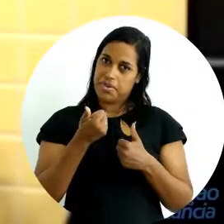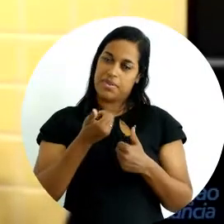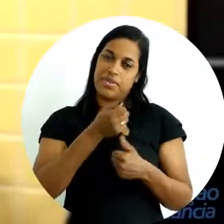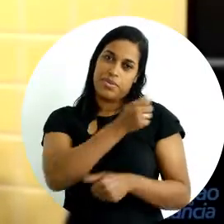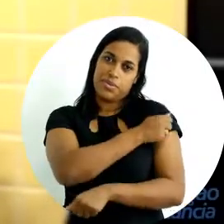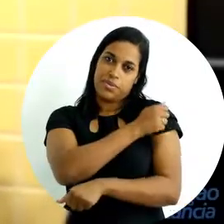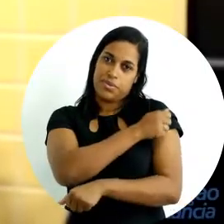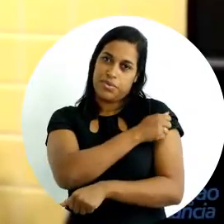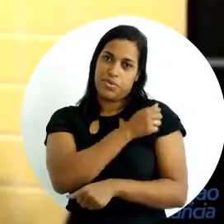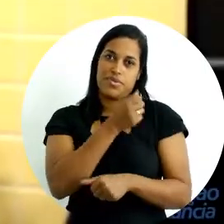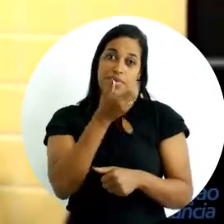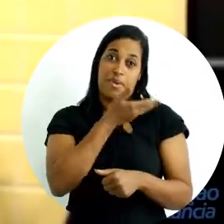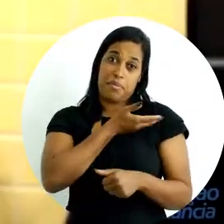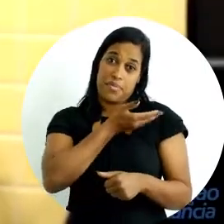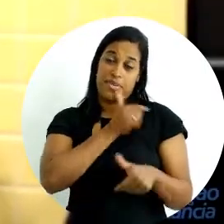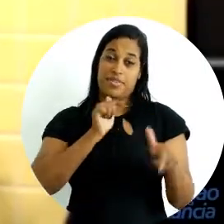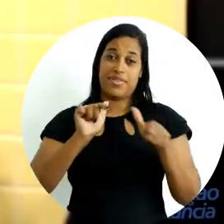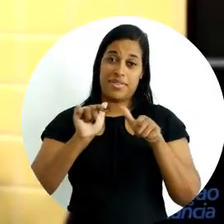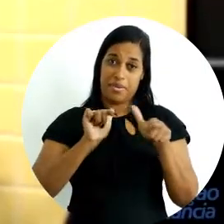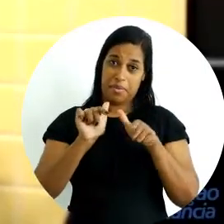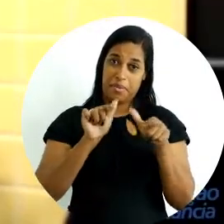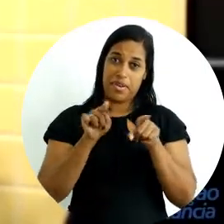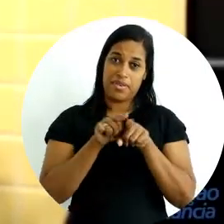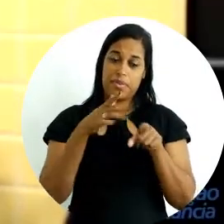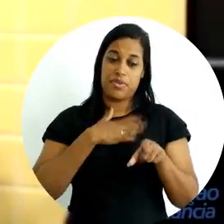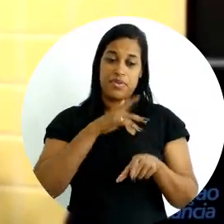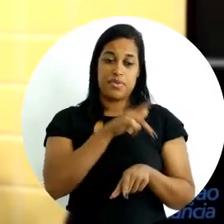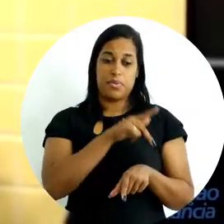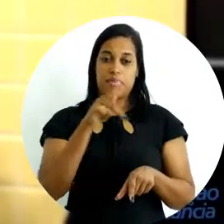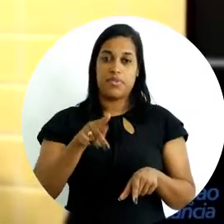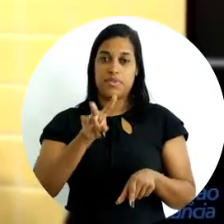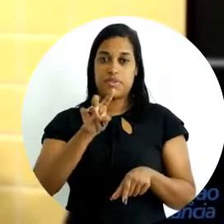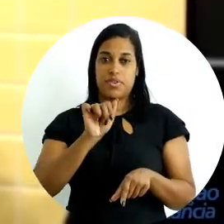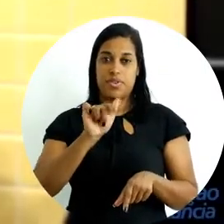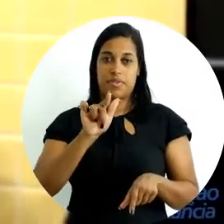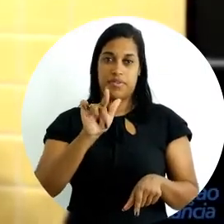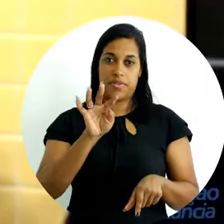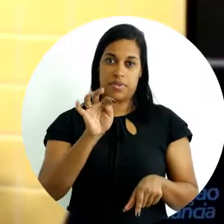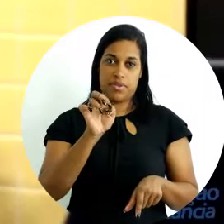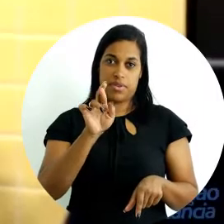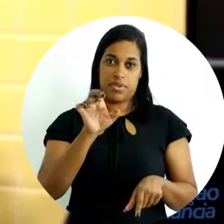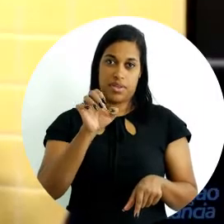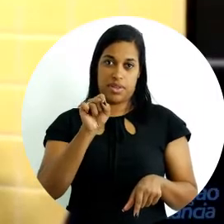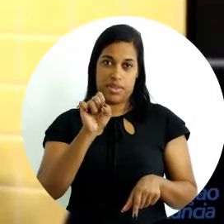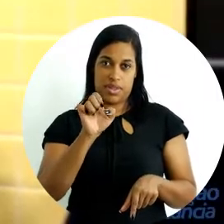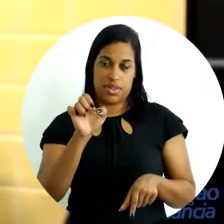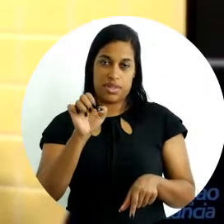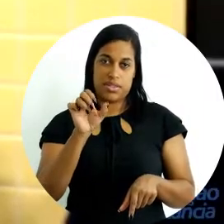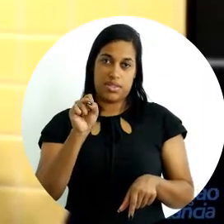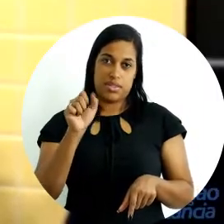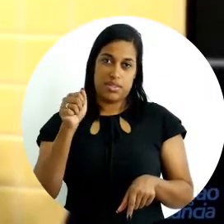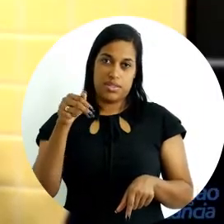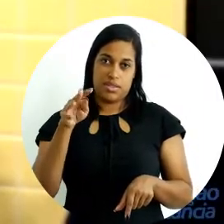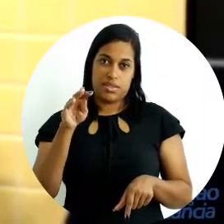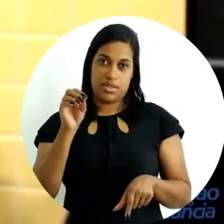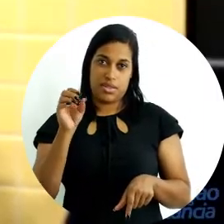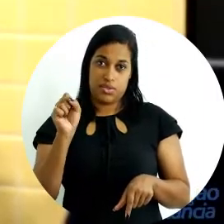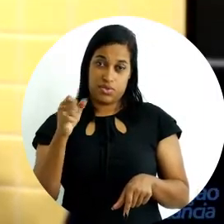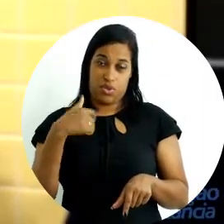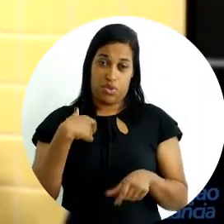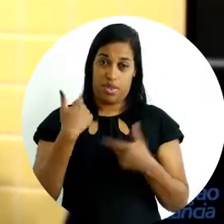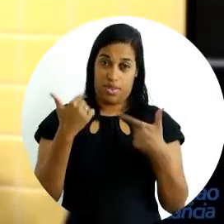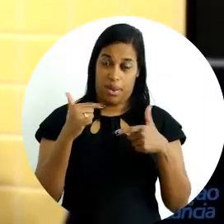Olá, amigos, provavelmente também colegas de trabalho. Eu sou a professora Valderese Santos, sou professora da rede